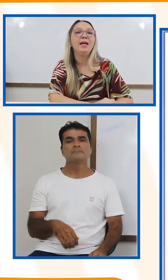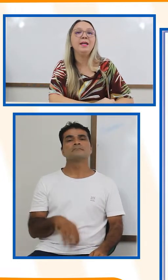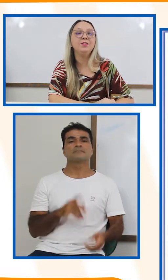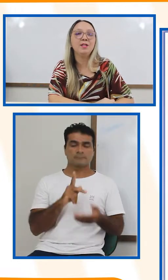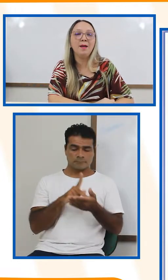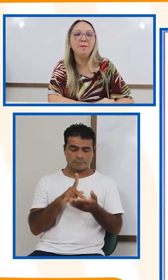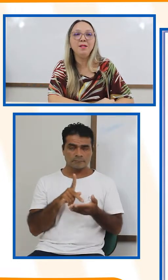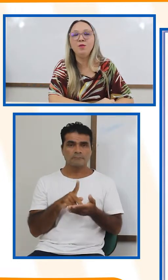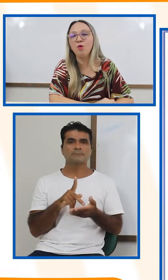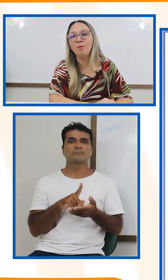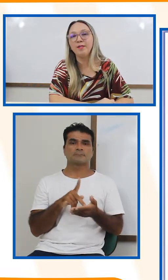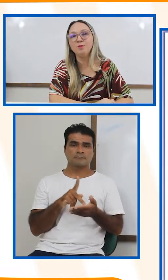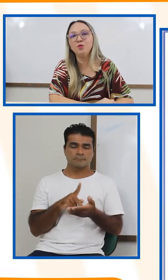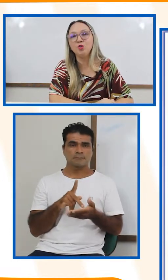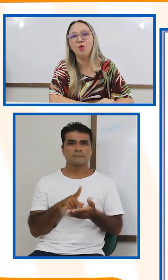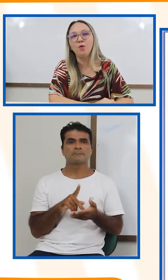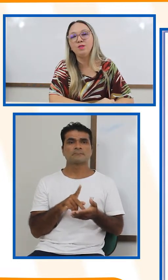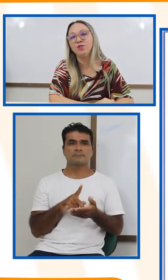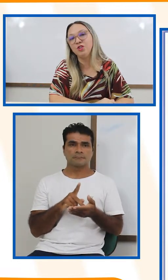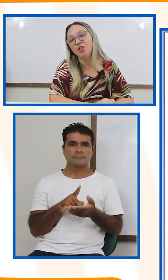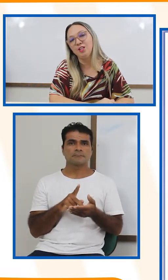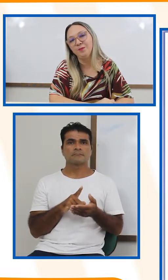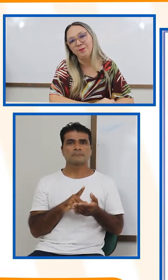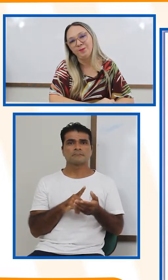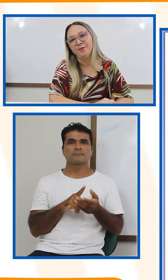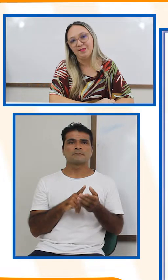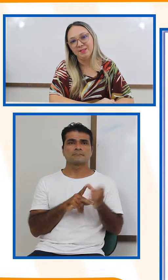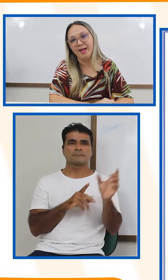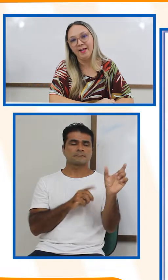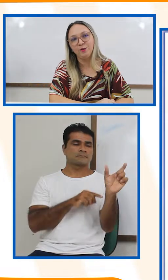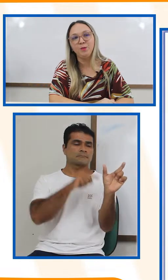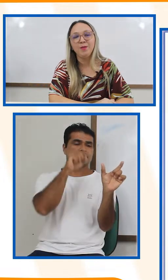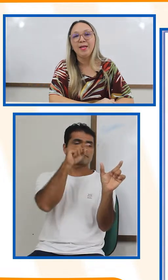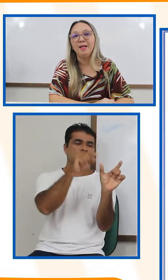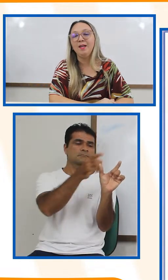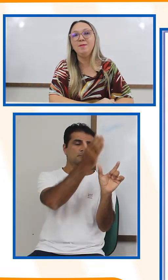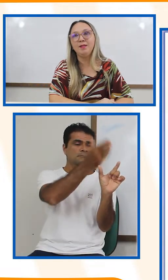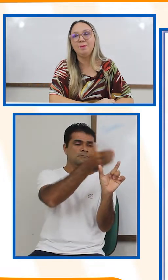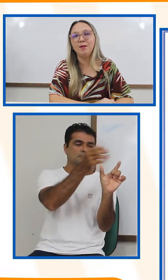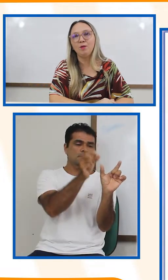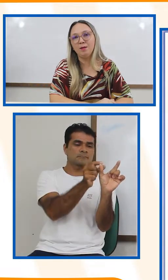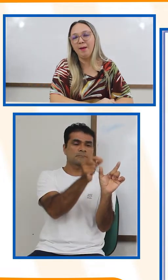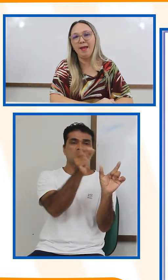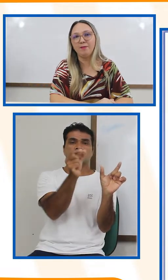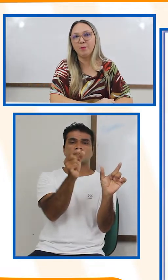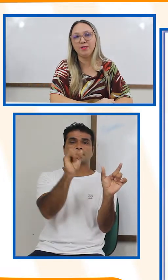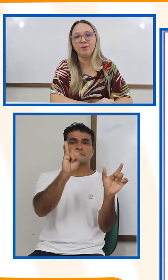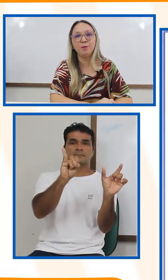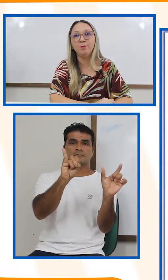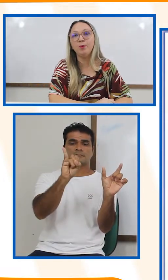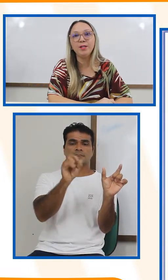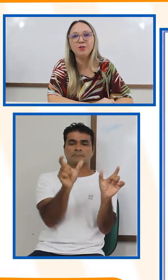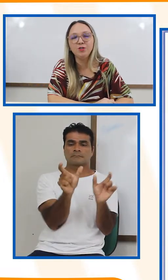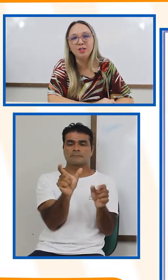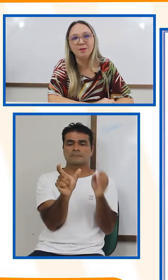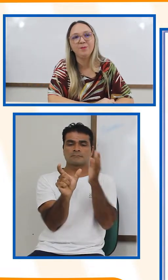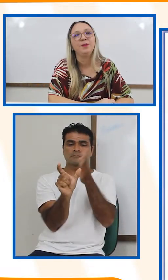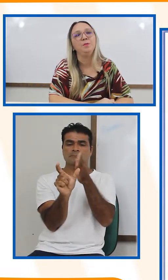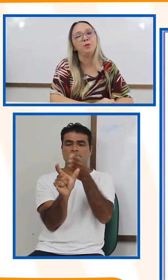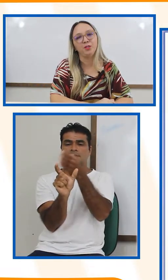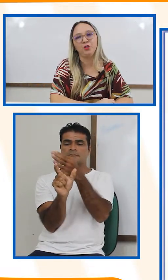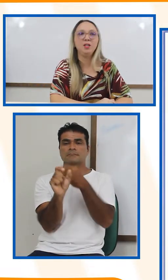rimam. Eles terminam com o mesmo som. Ti. Certo? Rima também com outra palavra. Por exemplo,